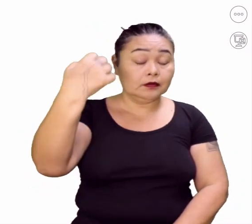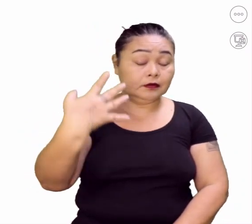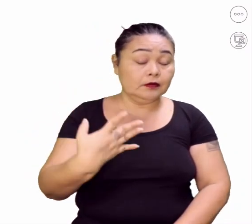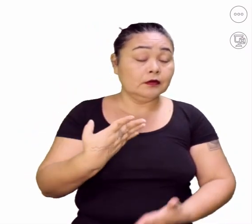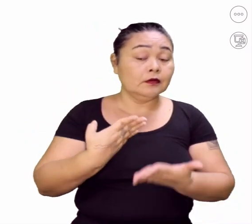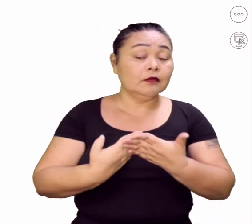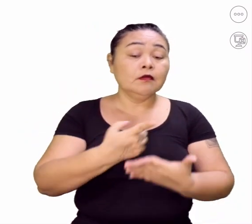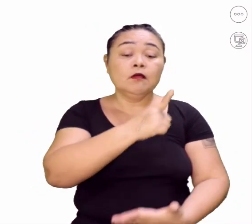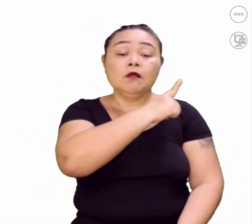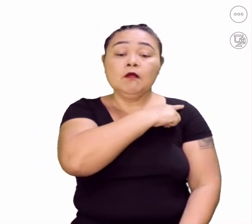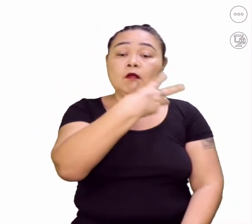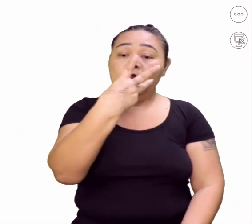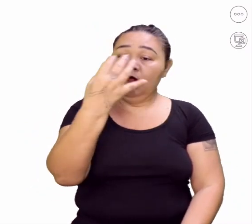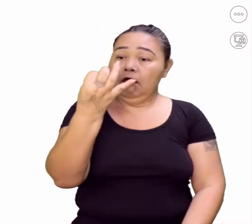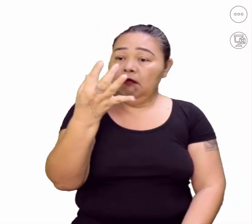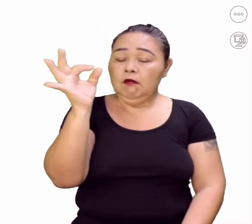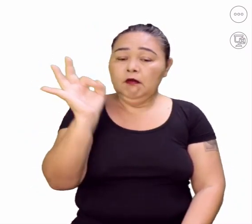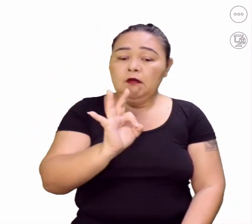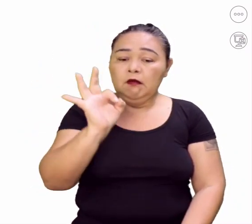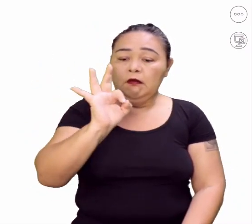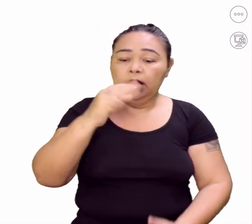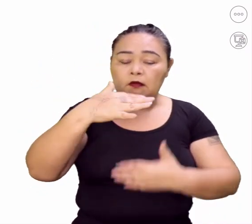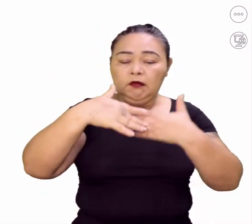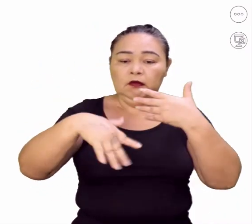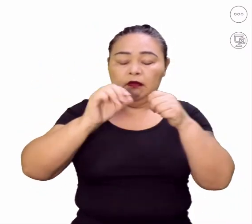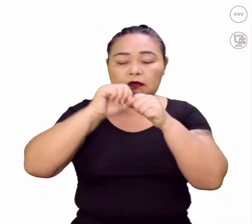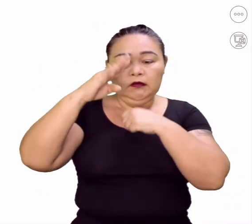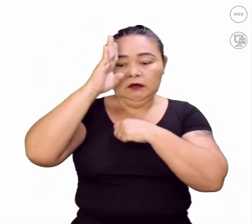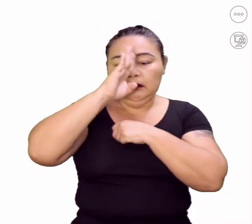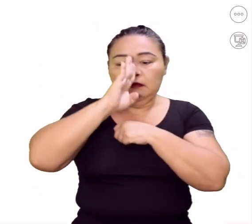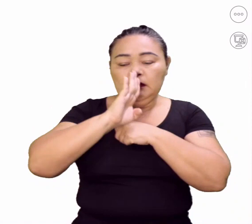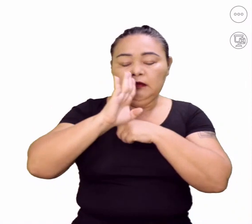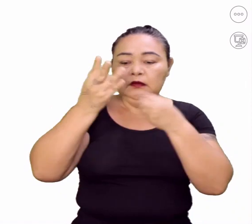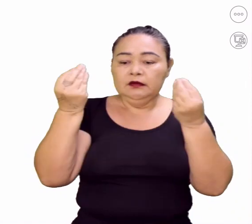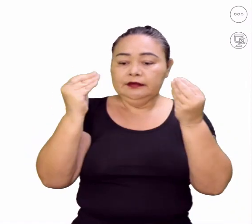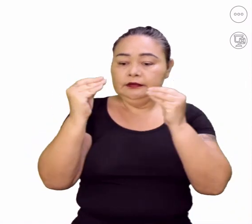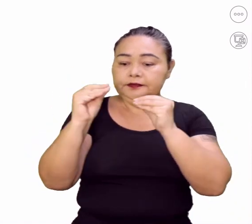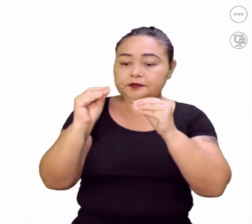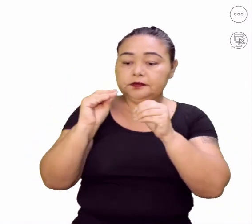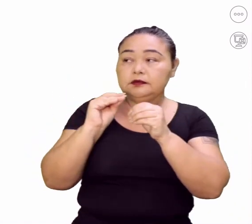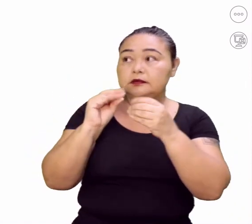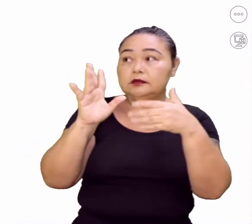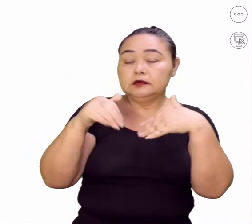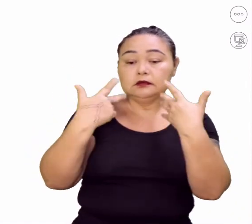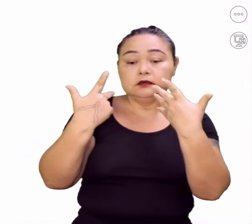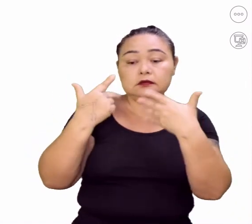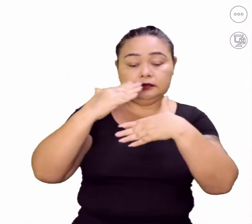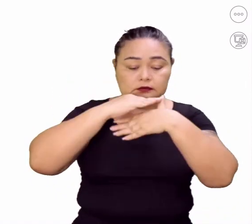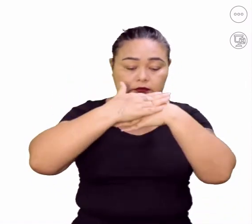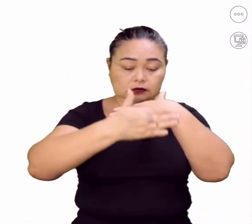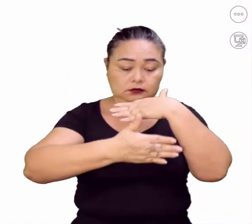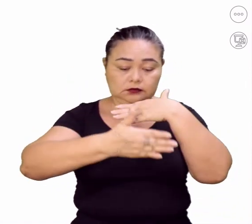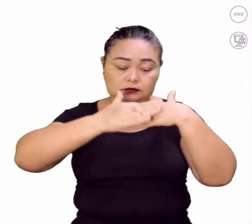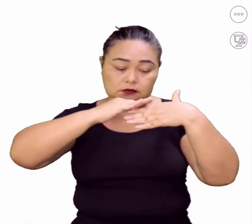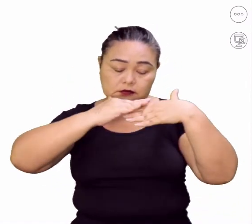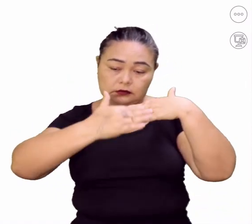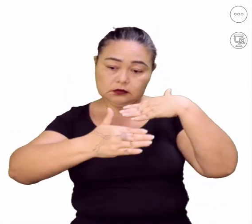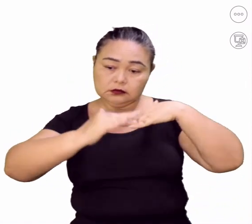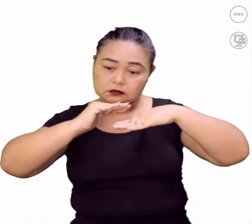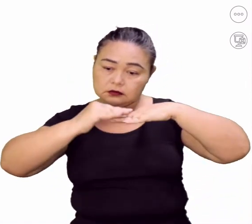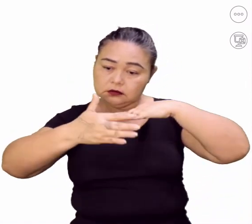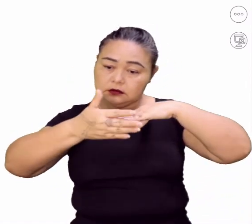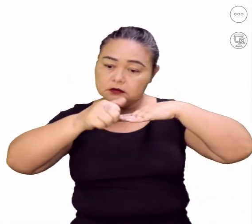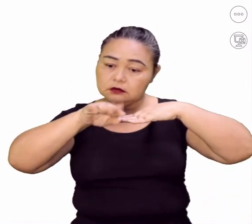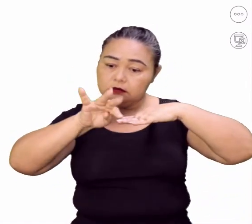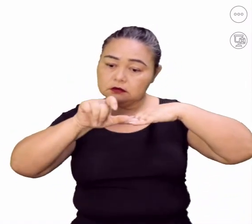que 36% da estrutura geológica do Brasil é formada aí por escudos cristalinos